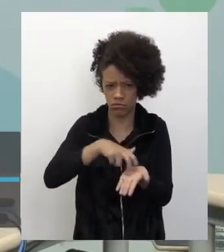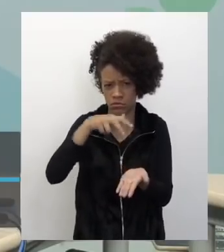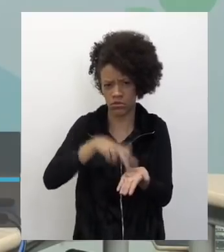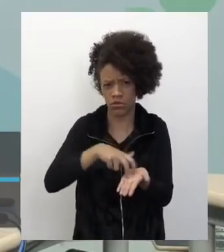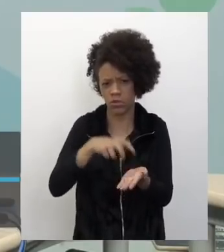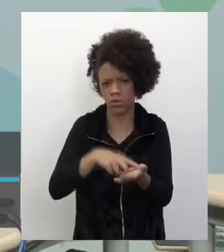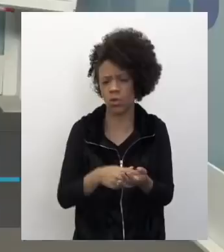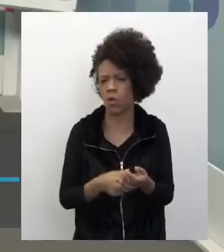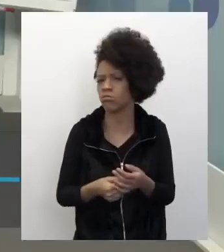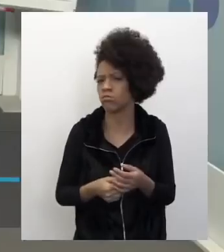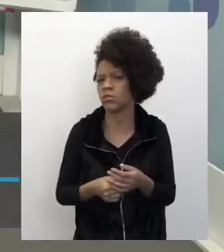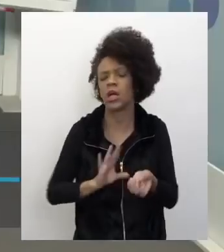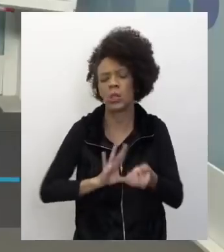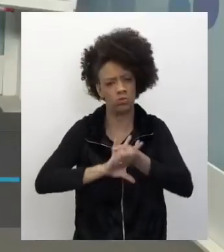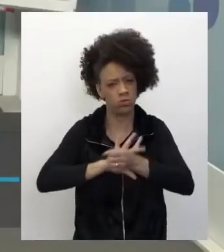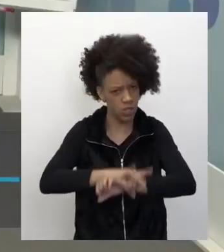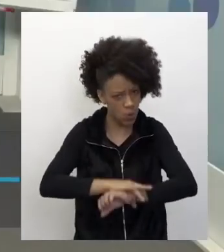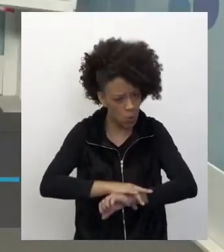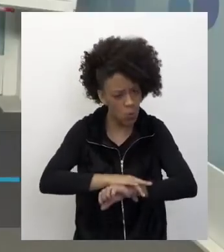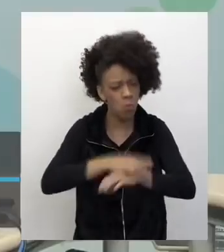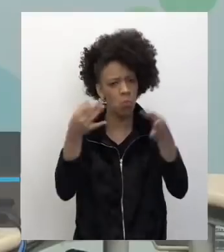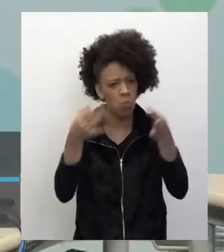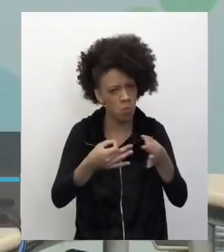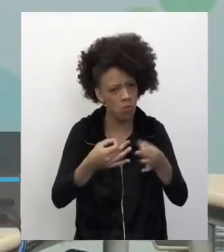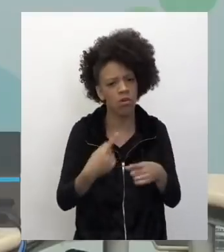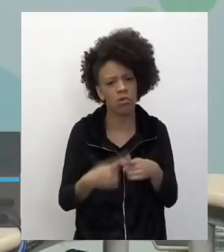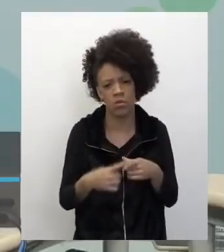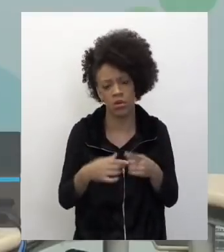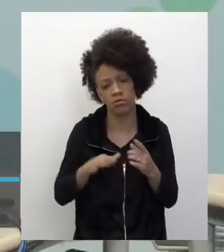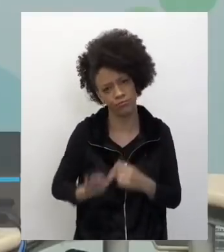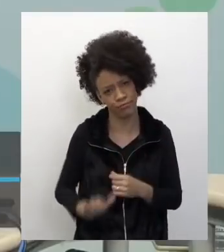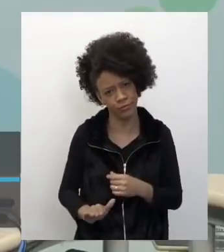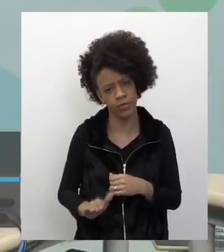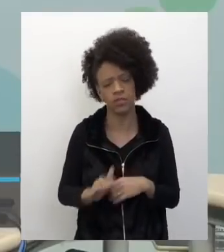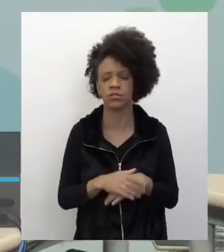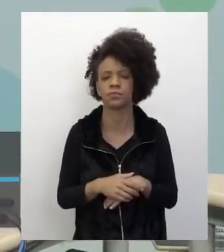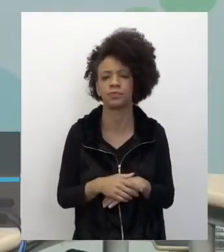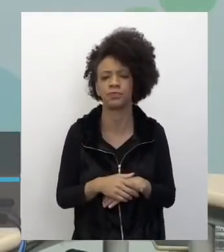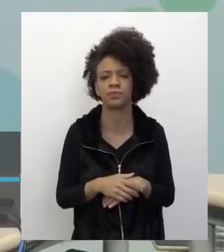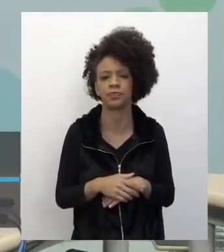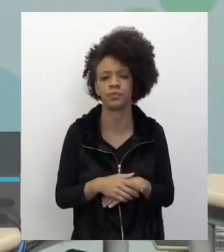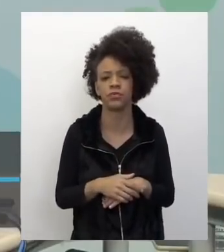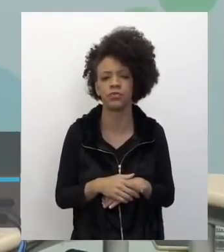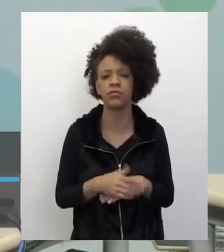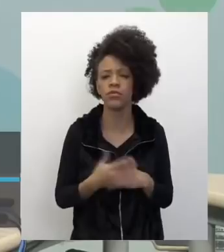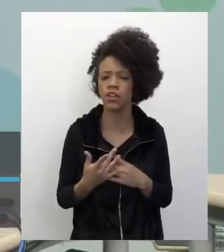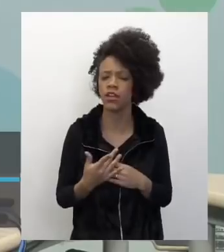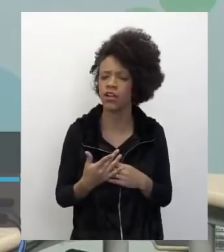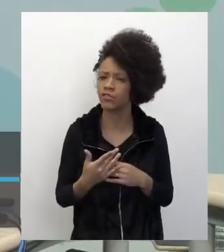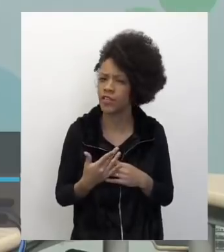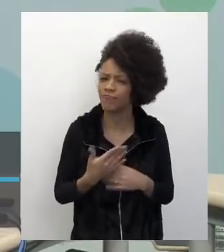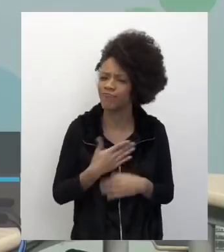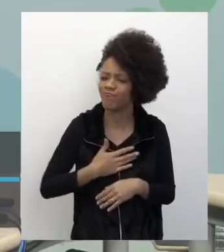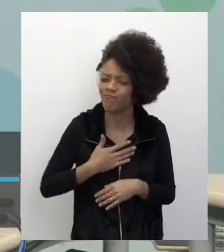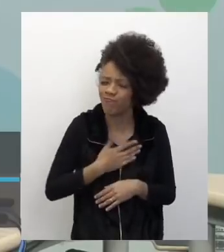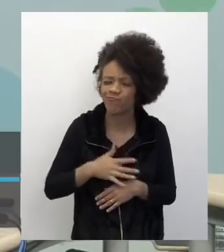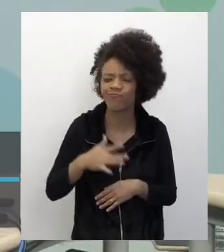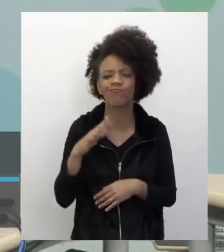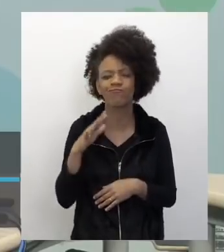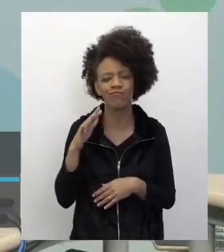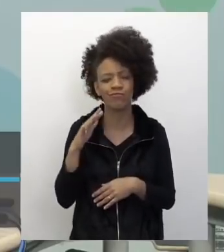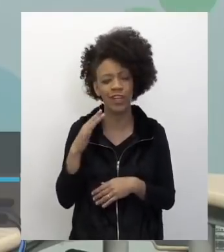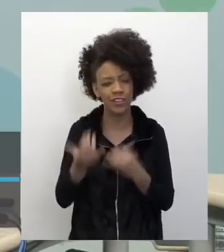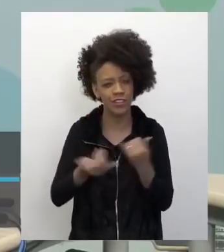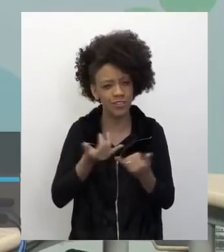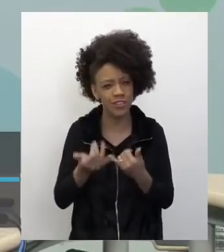tudo com muita proteção, na época nós éramos todos menores de idade, crianças, né? E foi muito divertido, foi muito gostoso. Eu